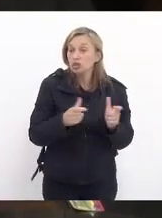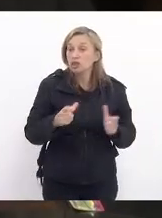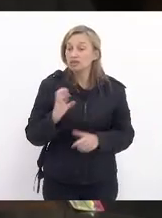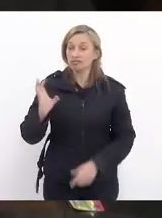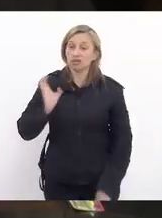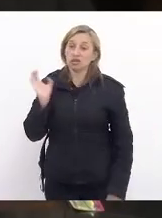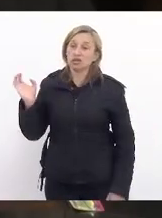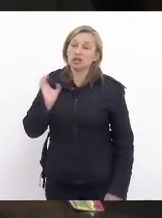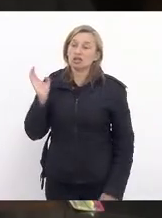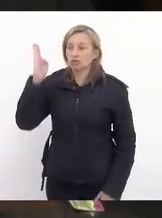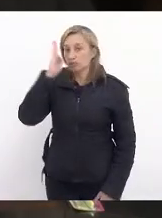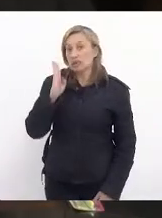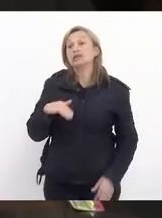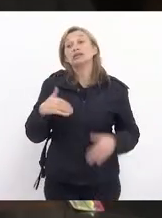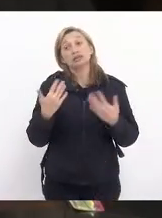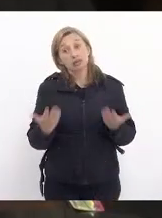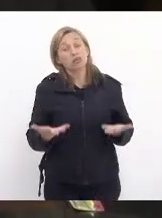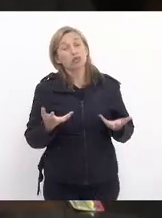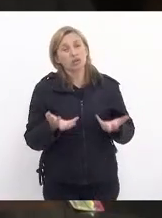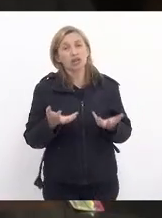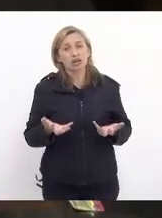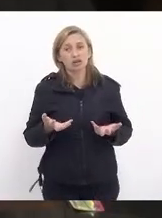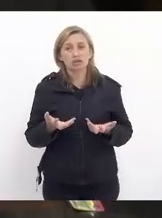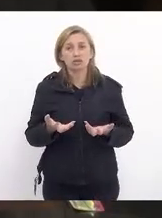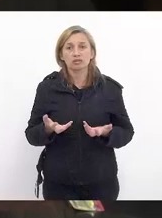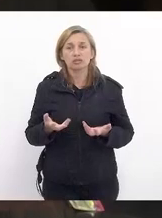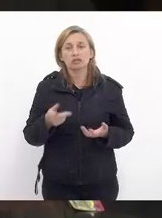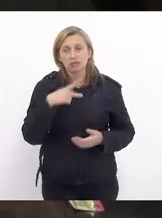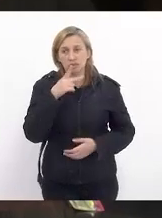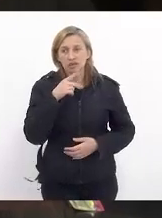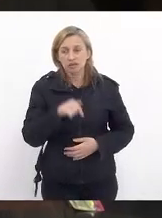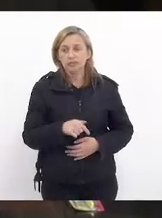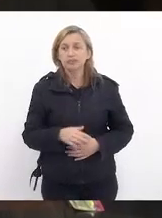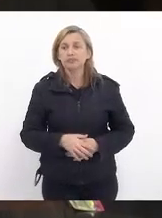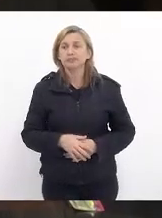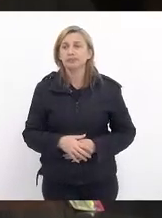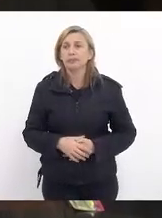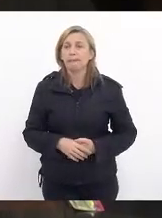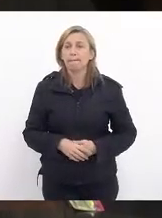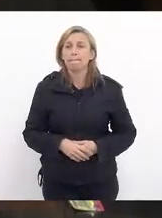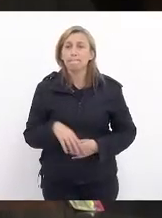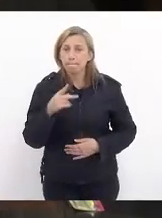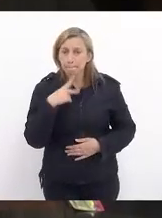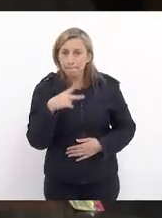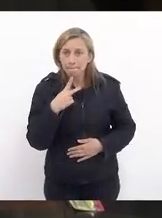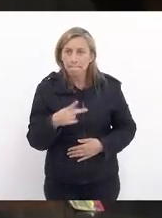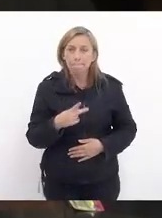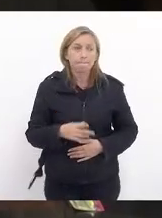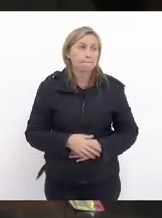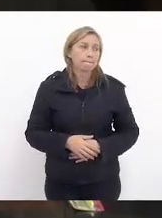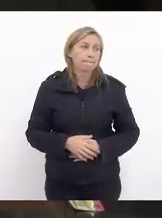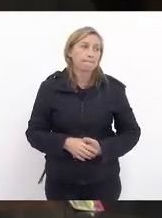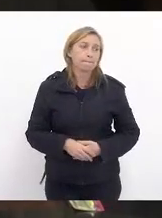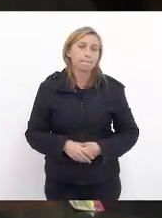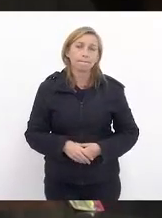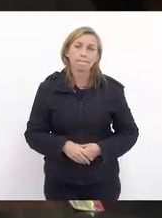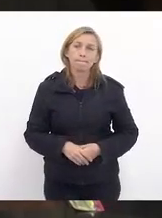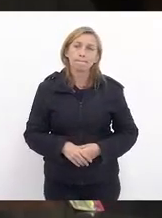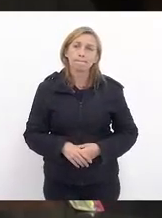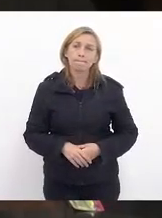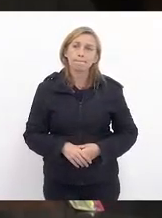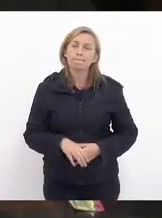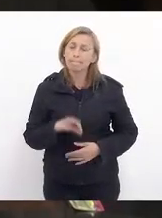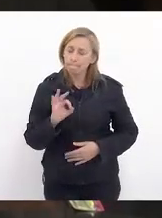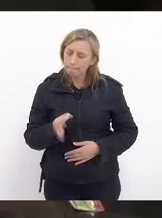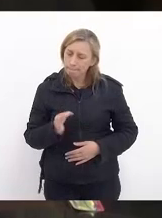concentração da riqueza no Brasil então assim eu quero fazer essa manifestação para questionar E desde vê-la de maneira